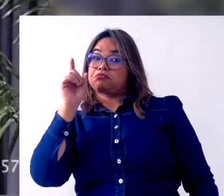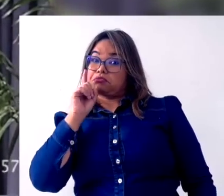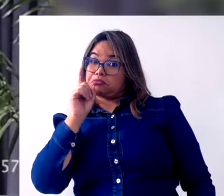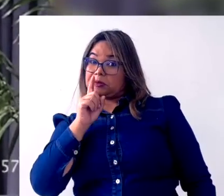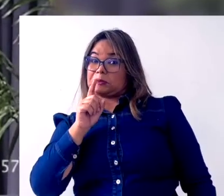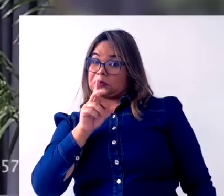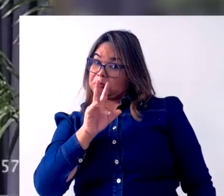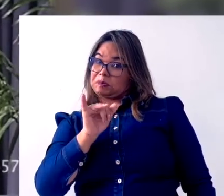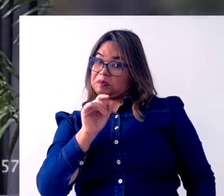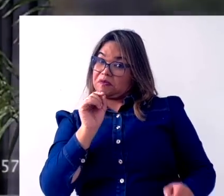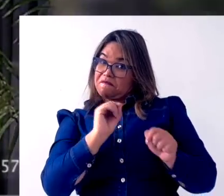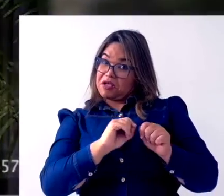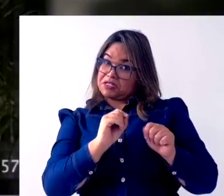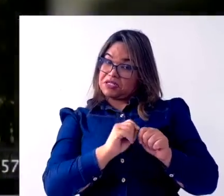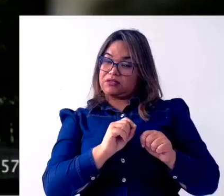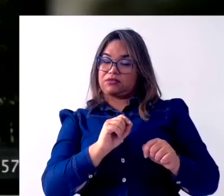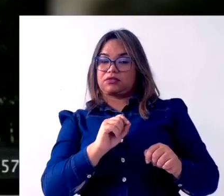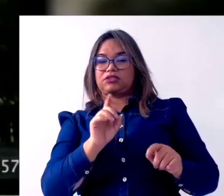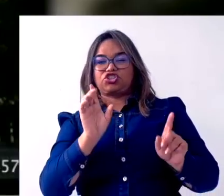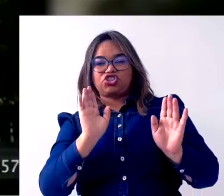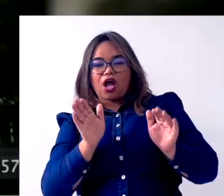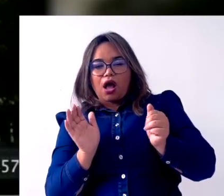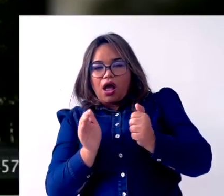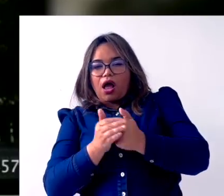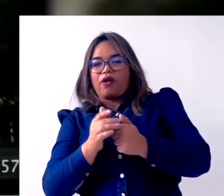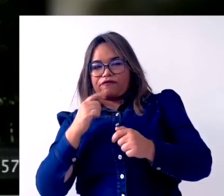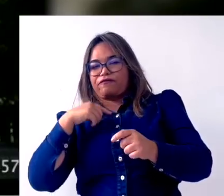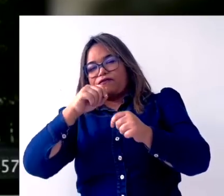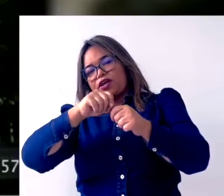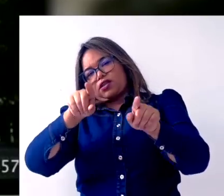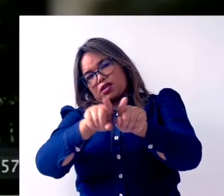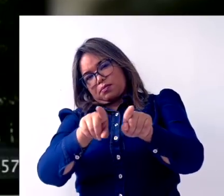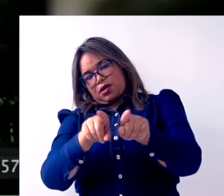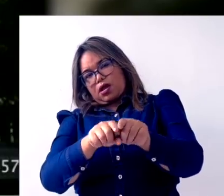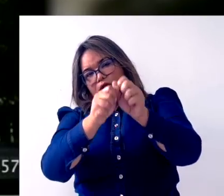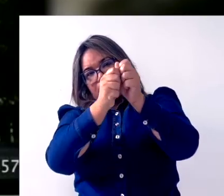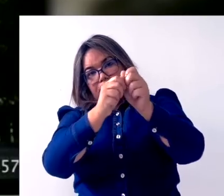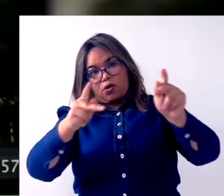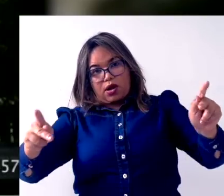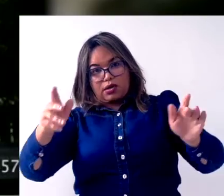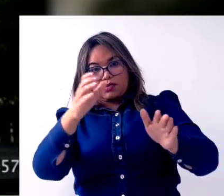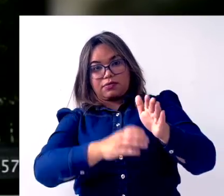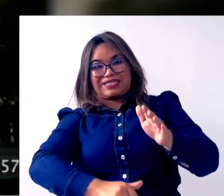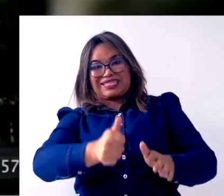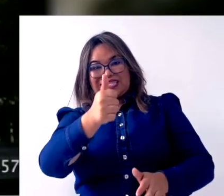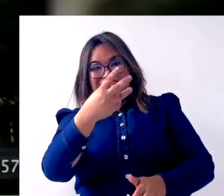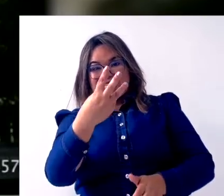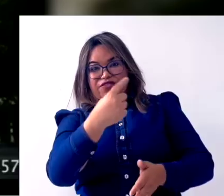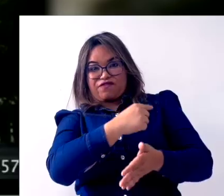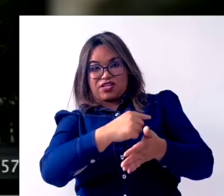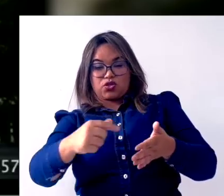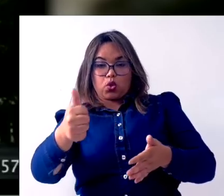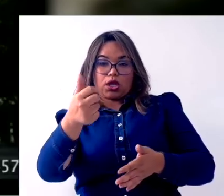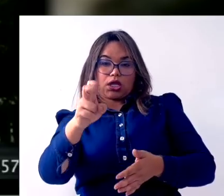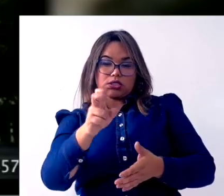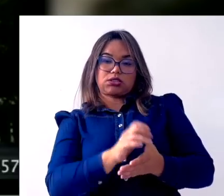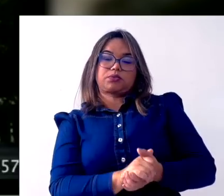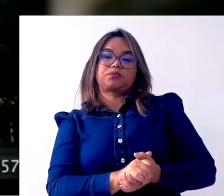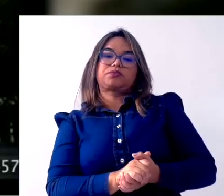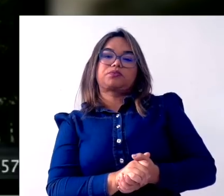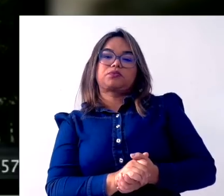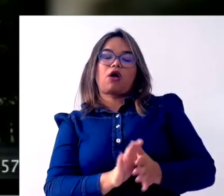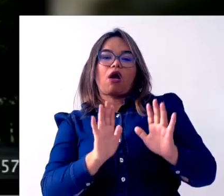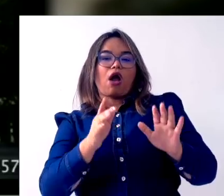ele certamente tem feito isso ultimamente. Apocalipse 13:15. Agora, não é interessante, conforme nós vimos ontem,